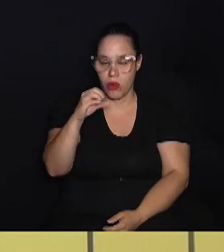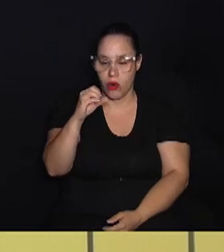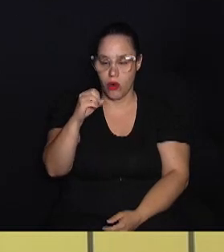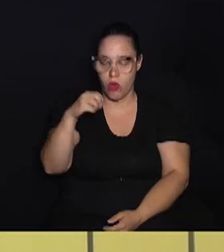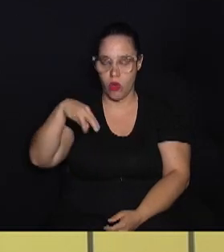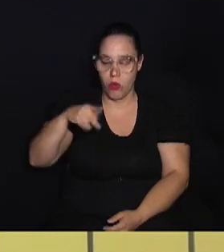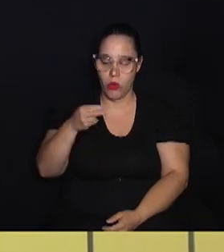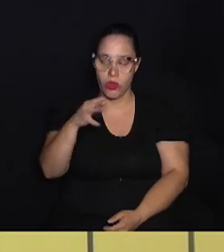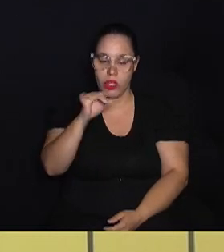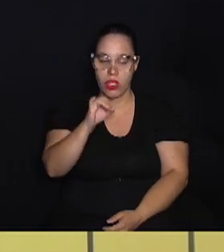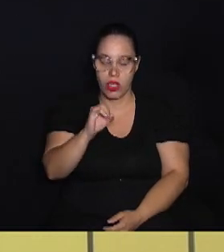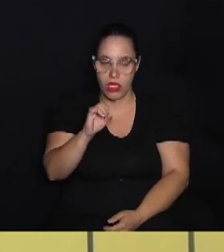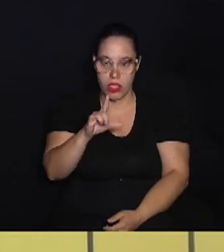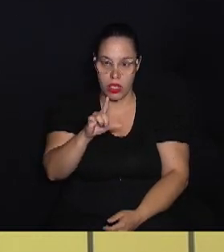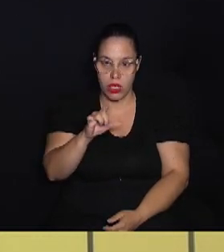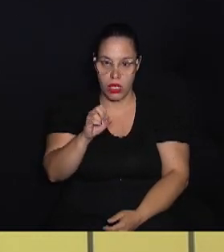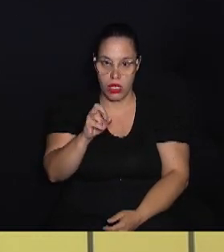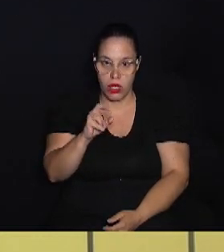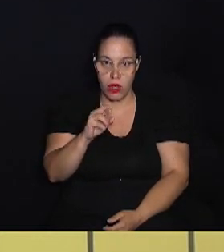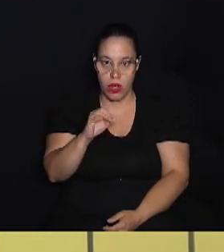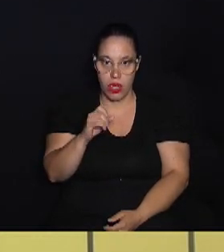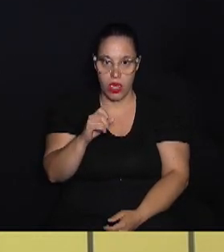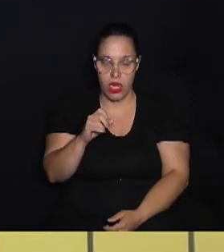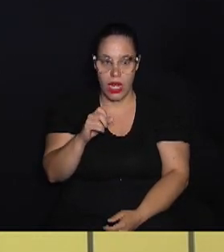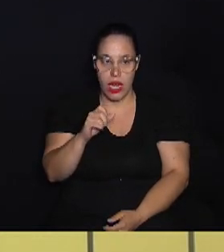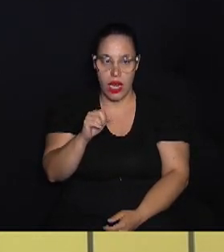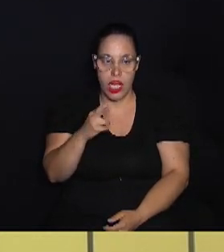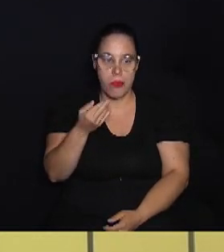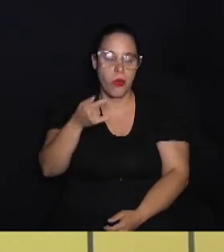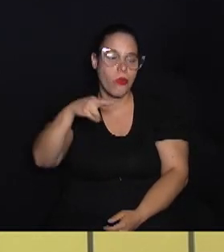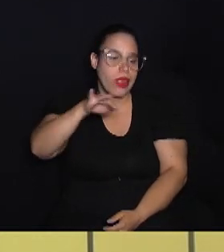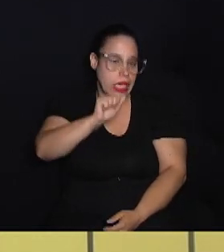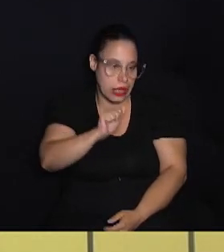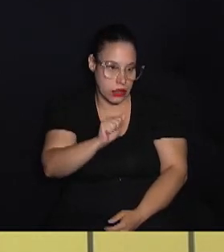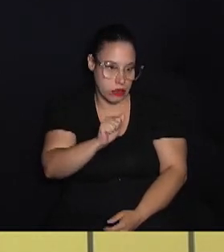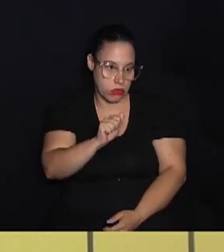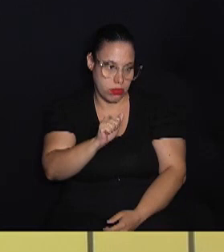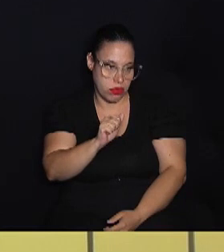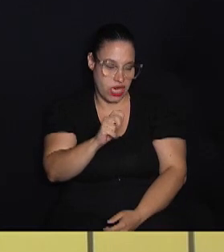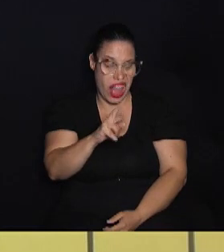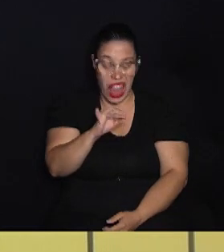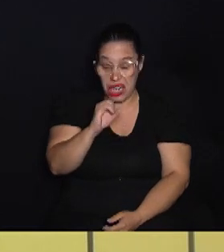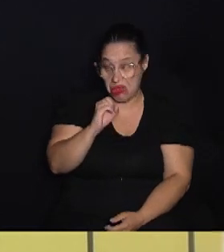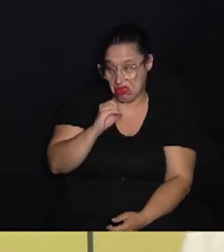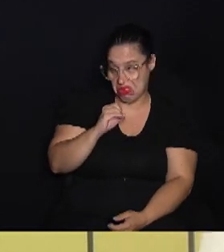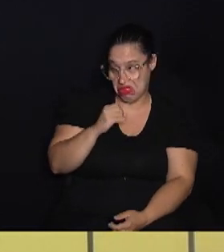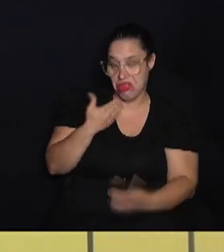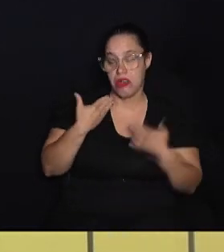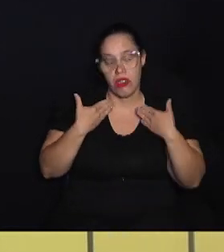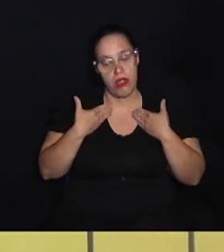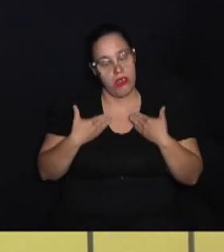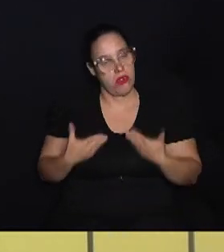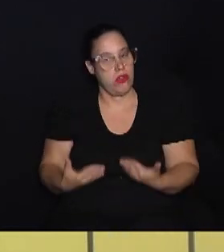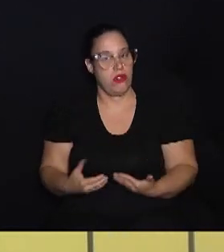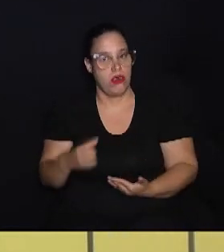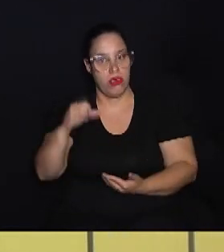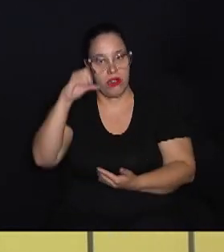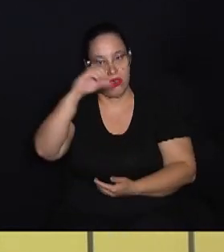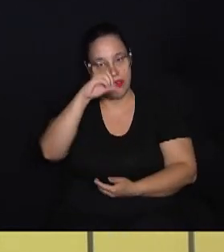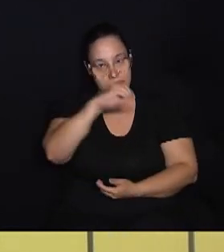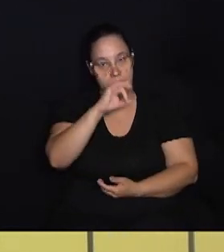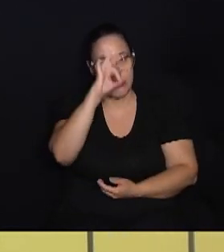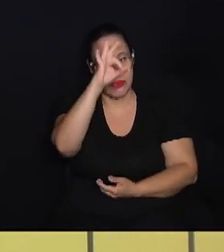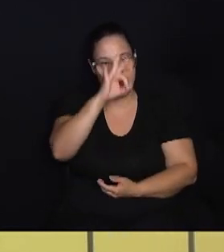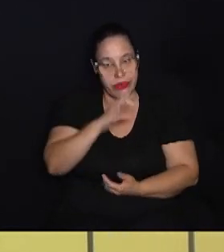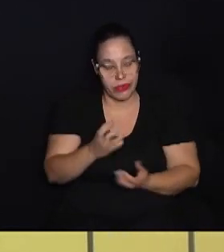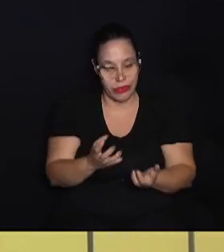espontânea, né? Tá. É algo extremamente raro, então posso falar com total tranquilidade que 99%